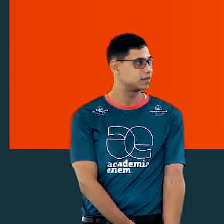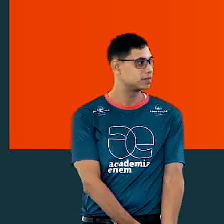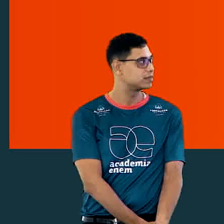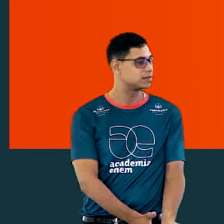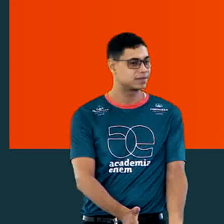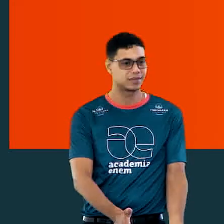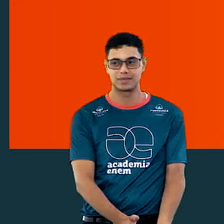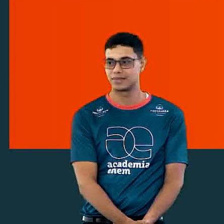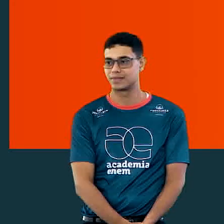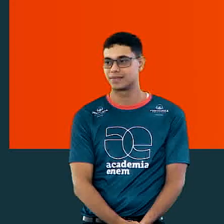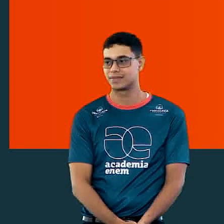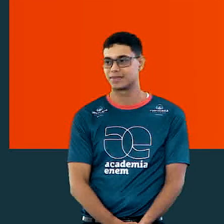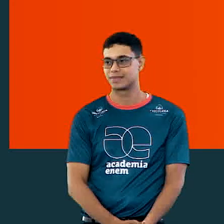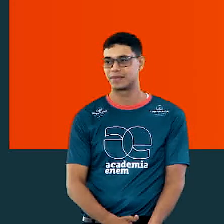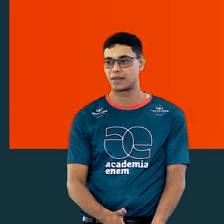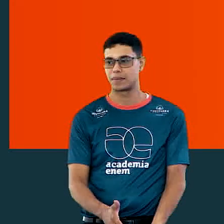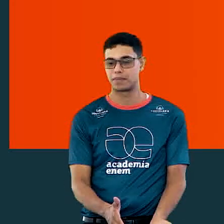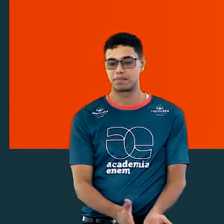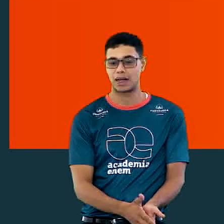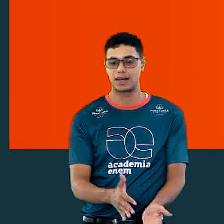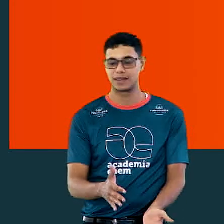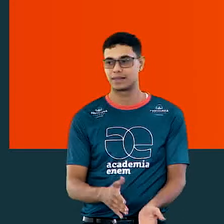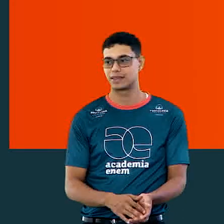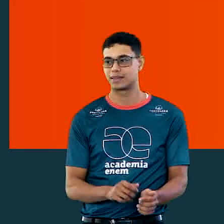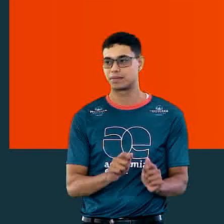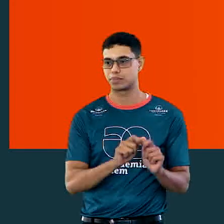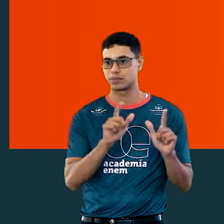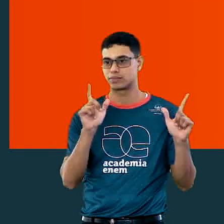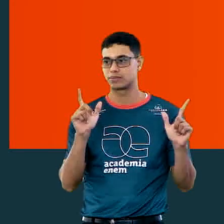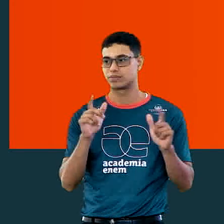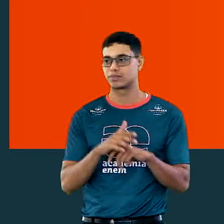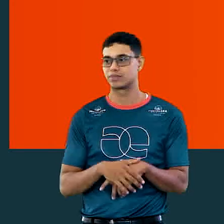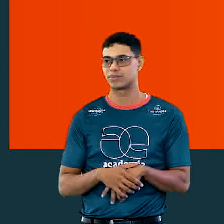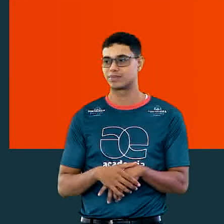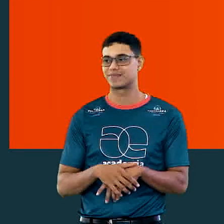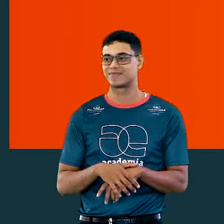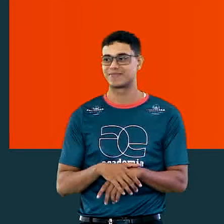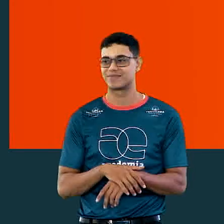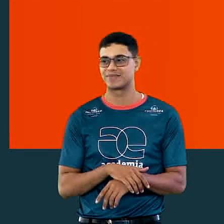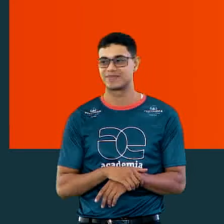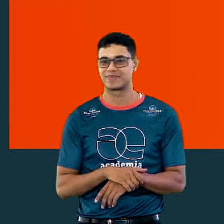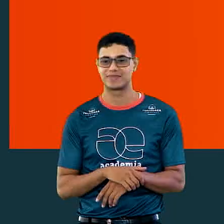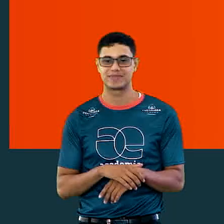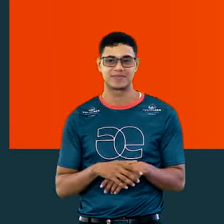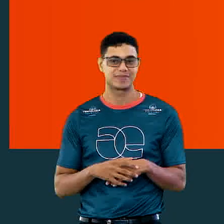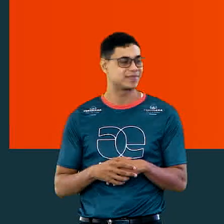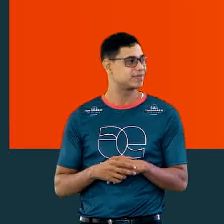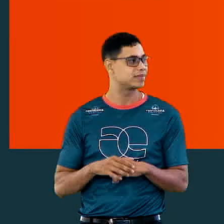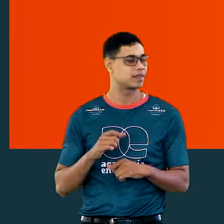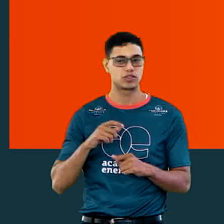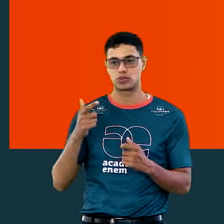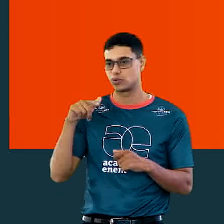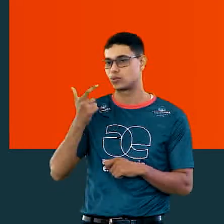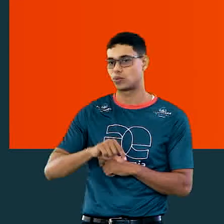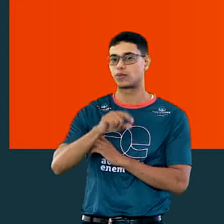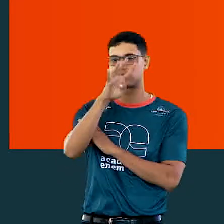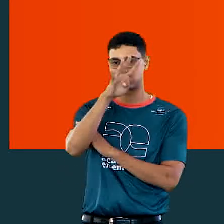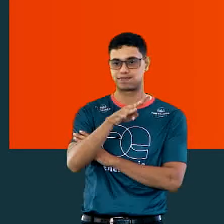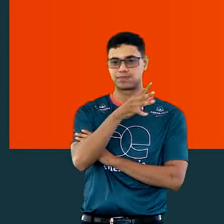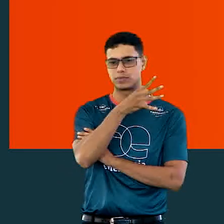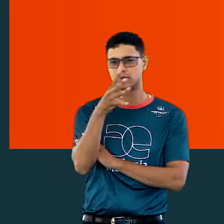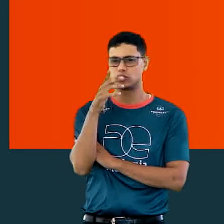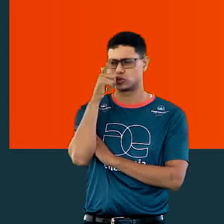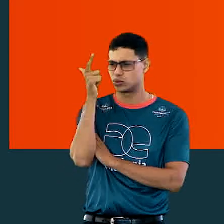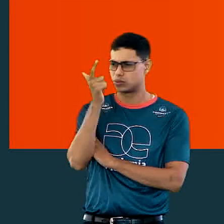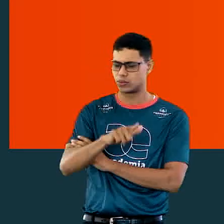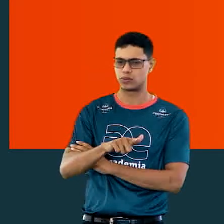Valeu, valeu, certinho. Pessoal, vocês estão vendo que novamente tem uma tabela. Outra